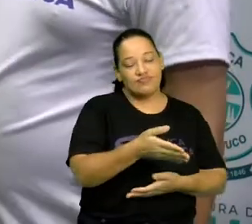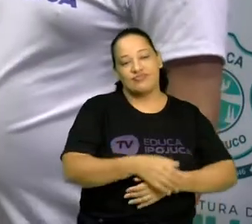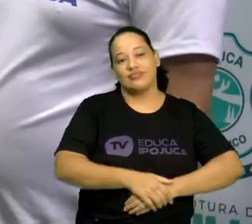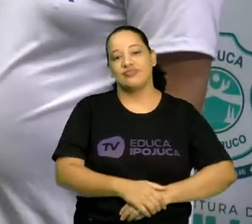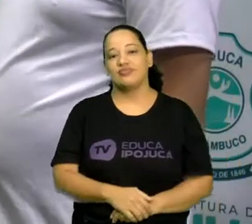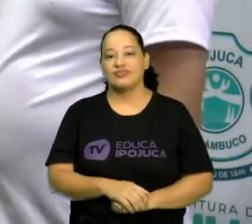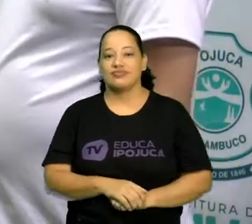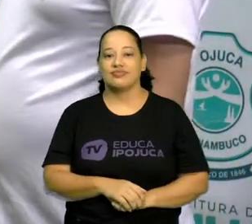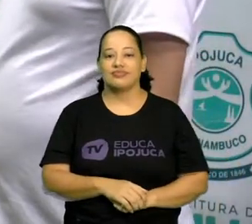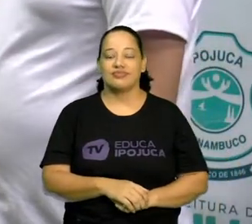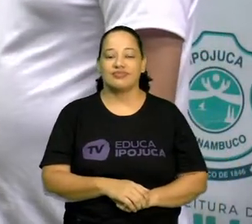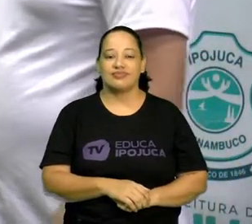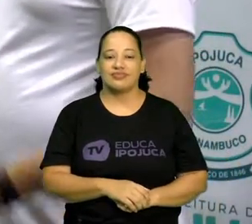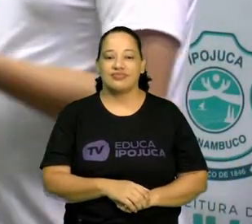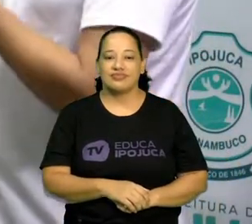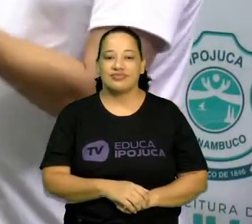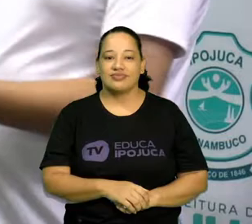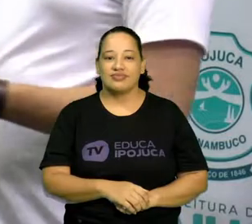nessa!